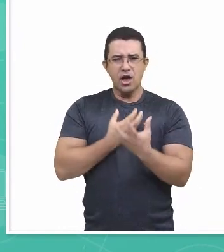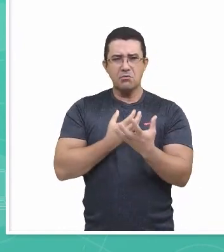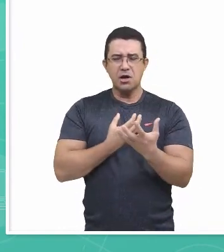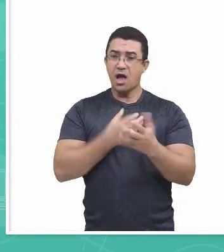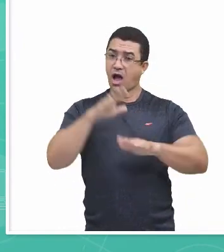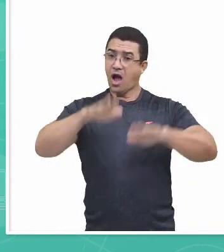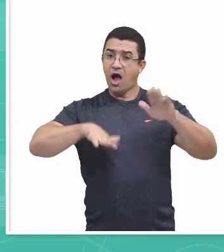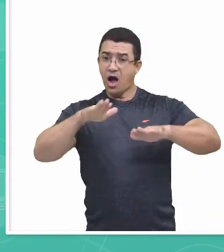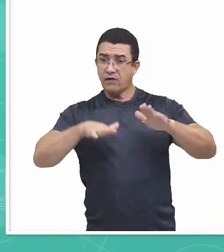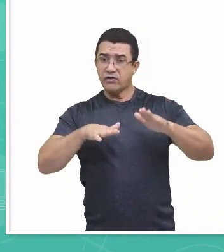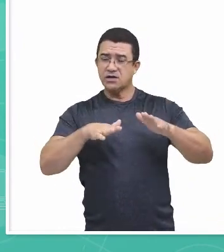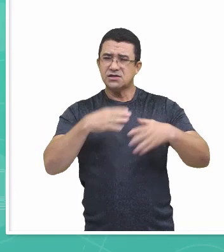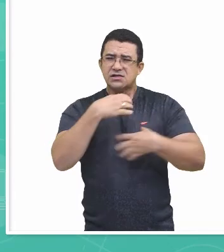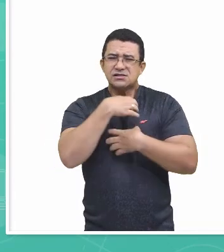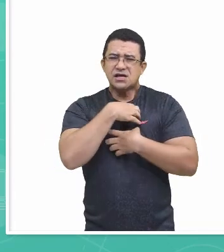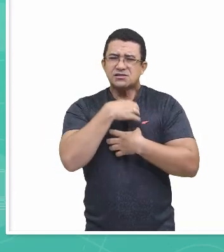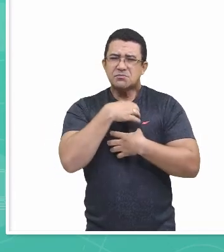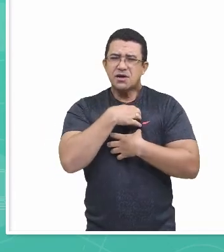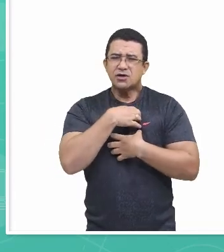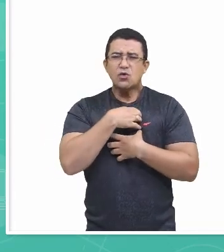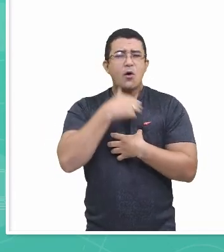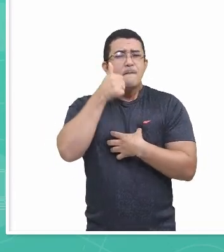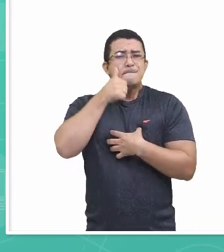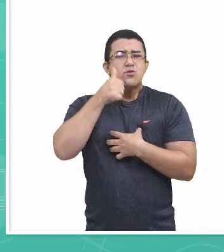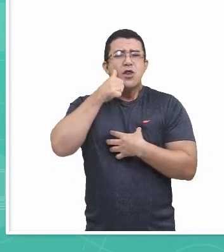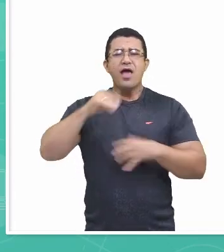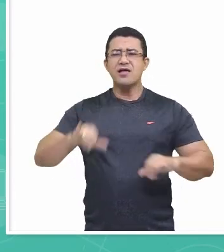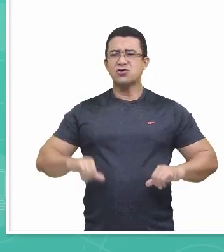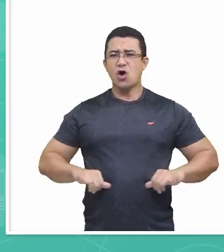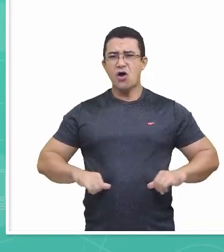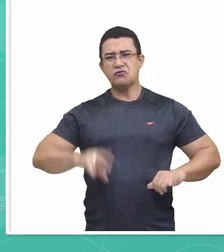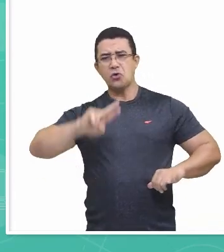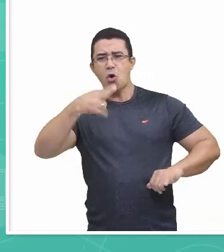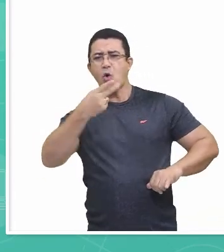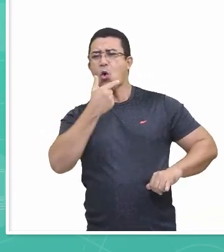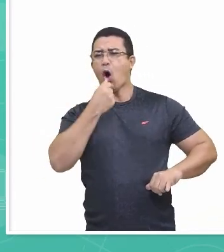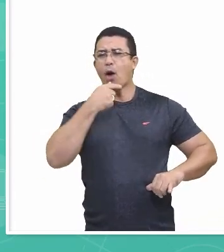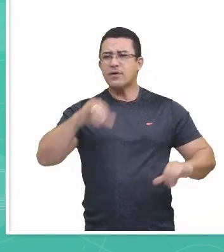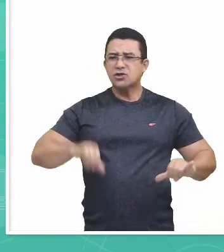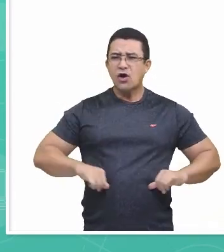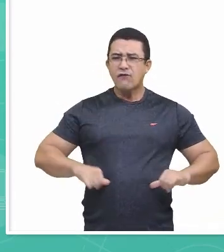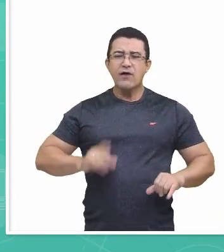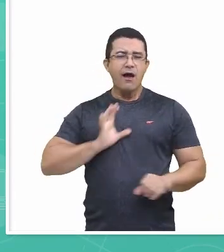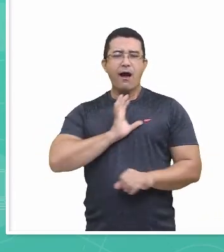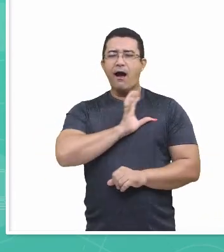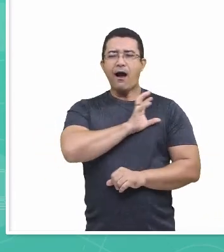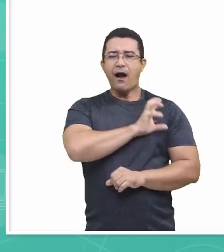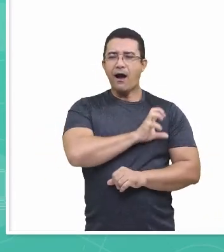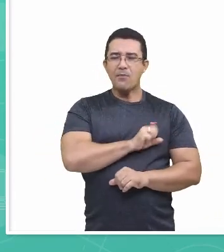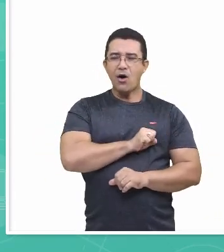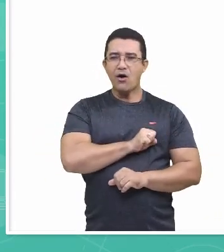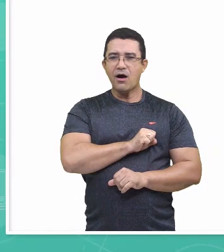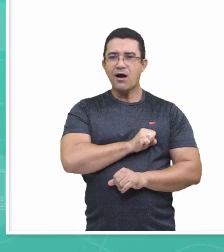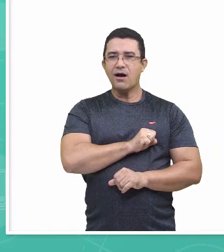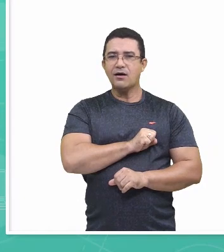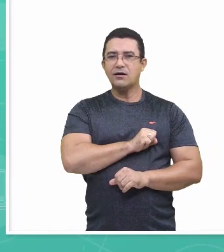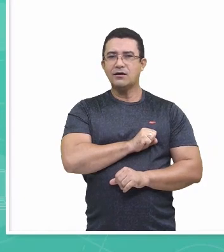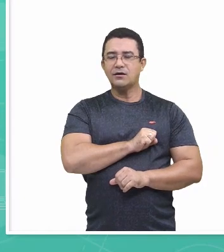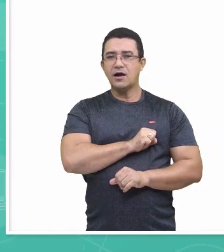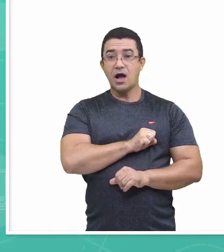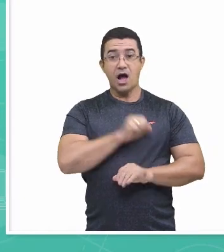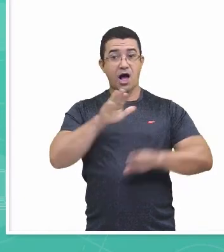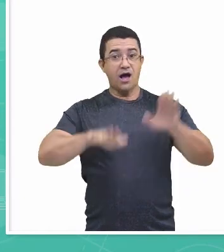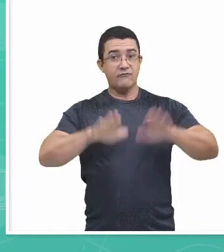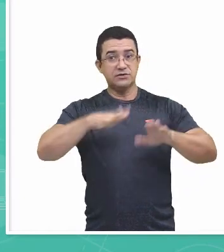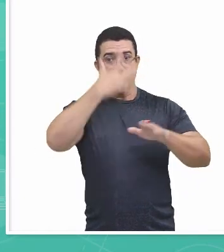está sofrendo de amor, ou de um homem que está sofrendo de amor. Não necessariamente o poeta